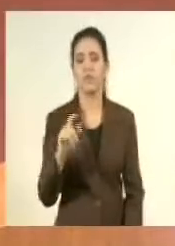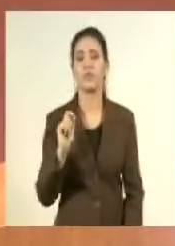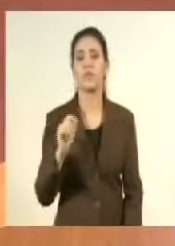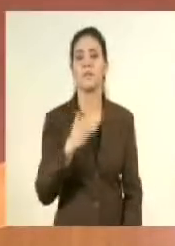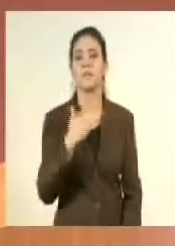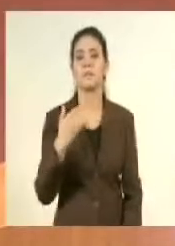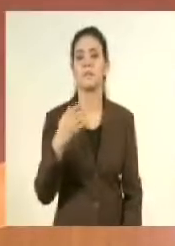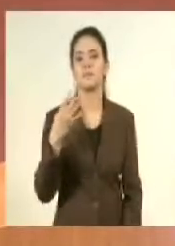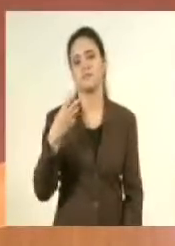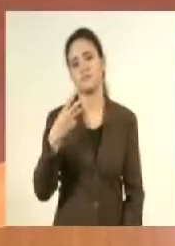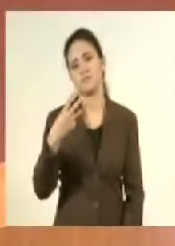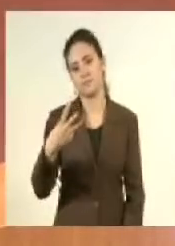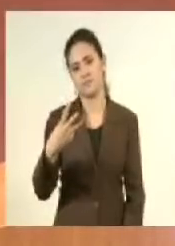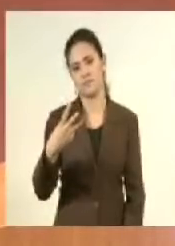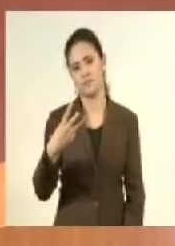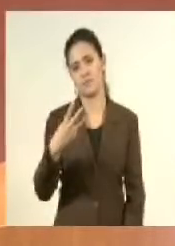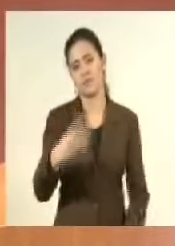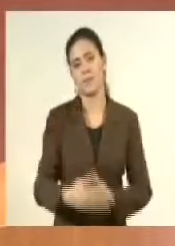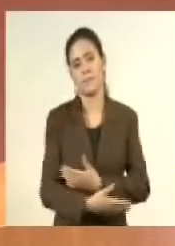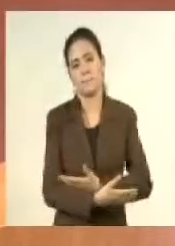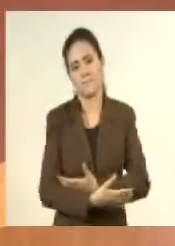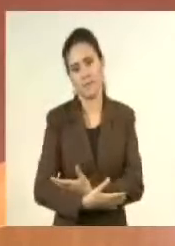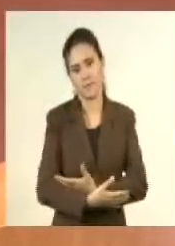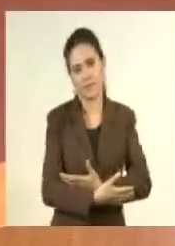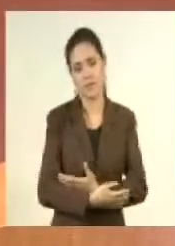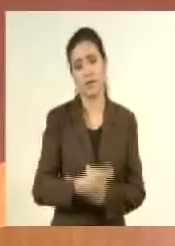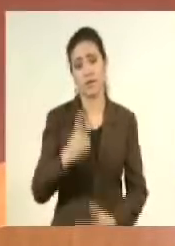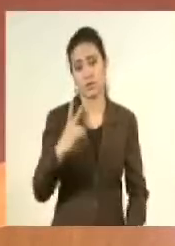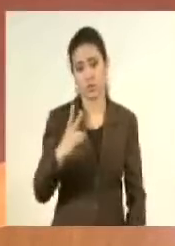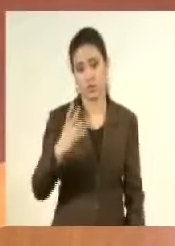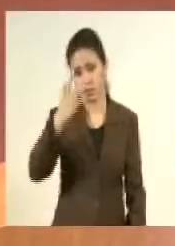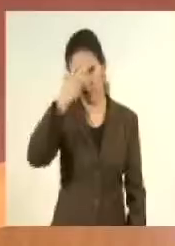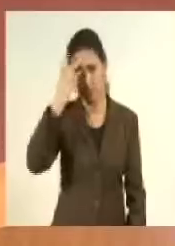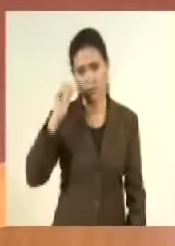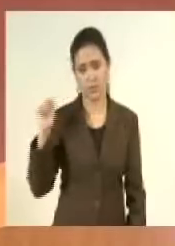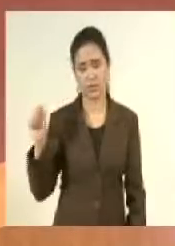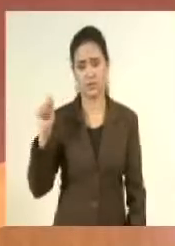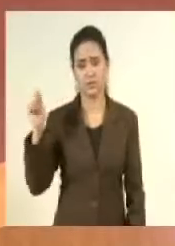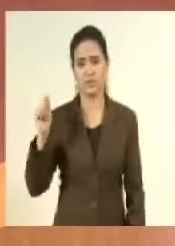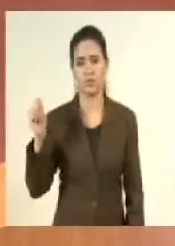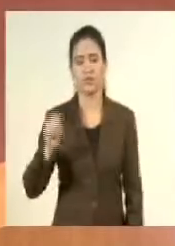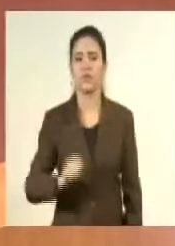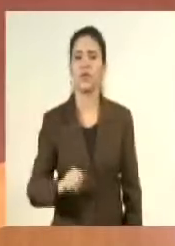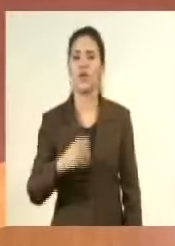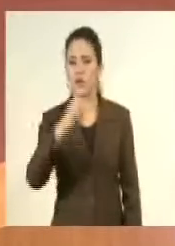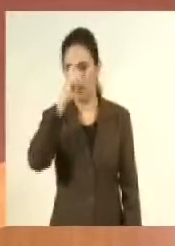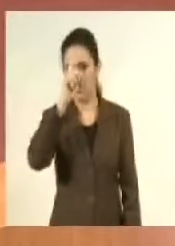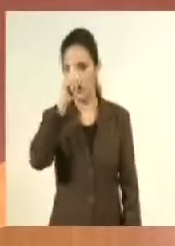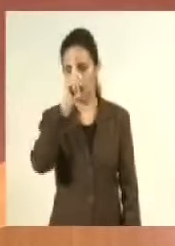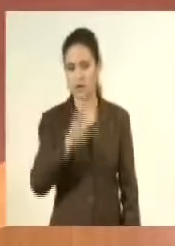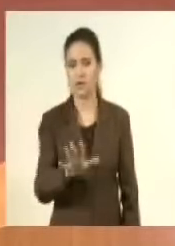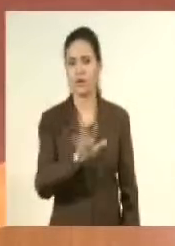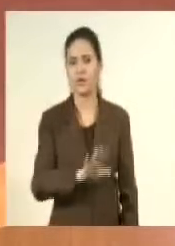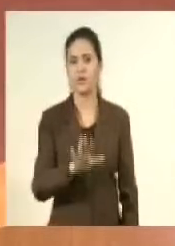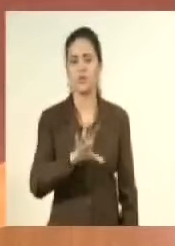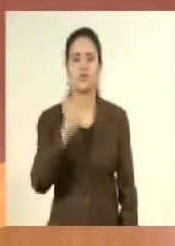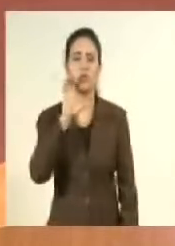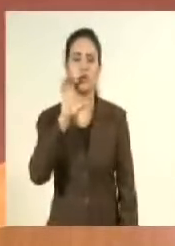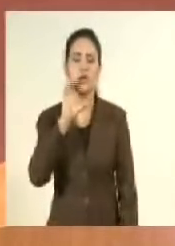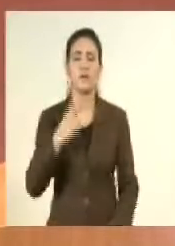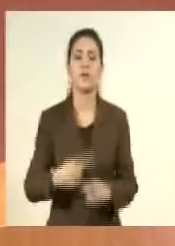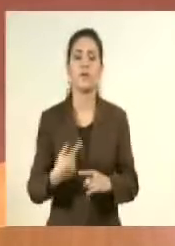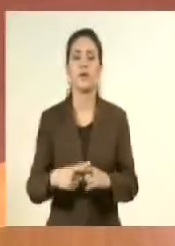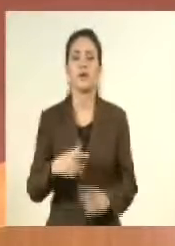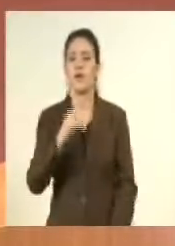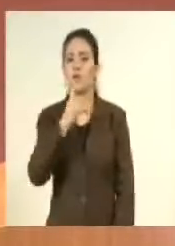3 bebês e 2 adultos no macro-regional de Coroatá por um problema de queda